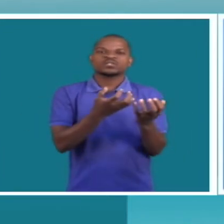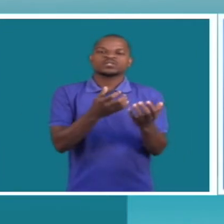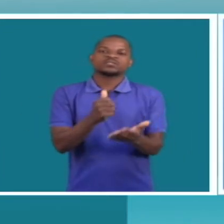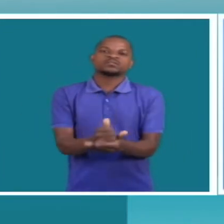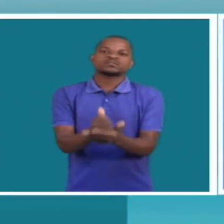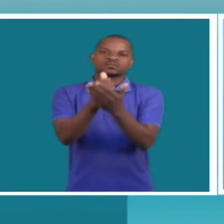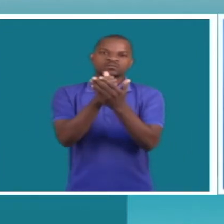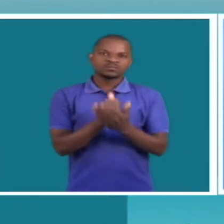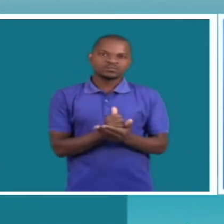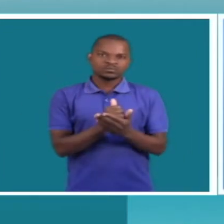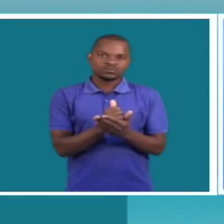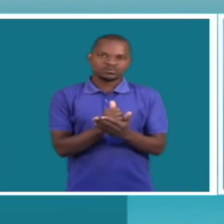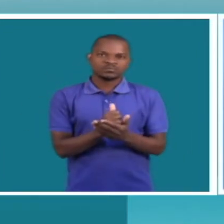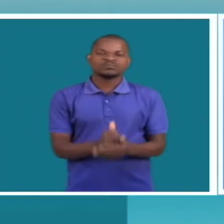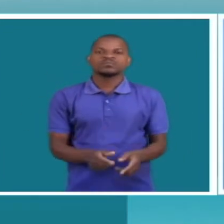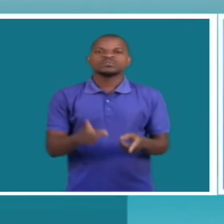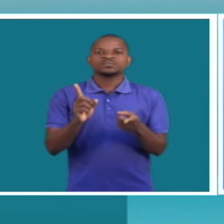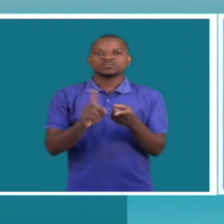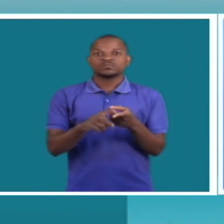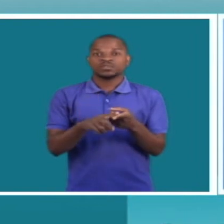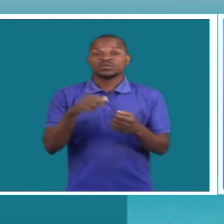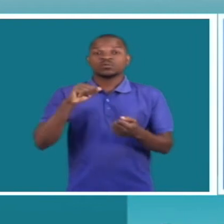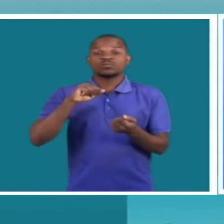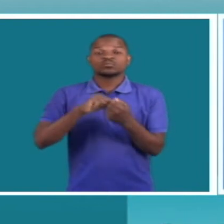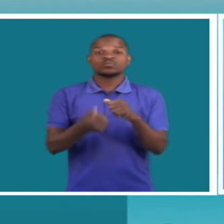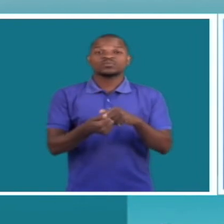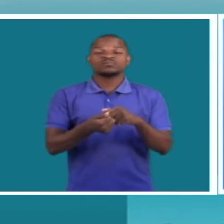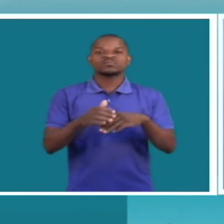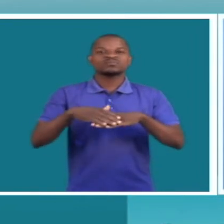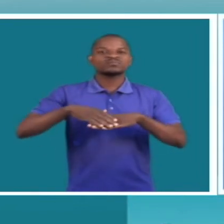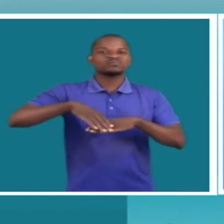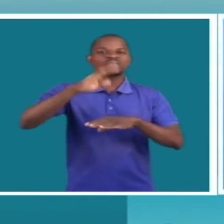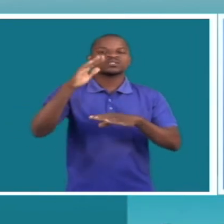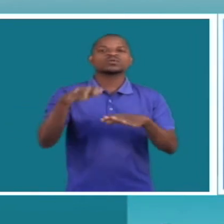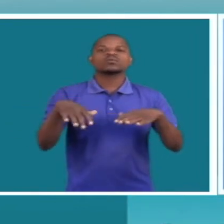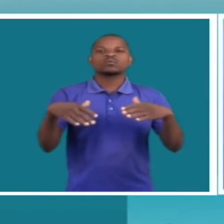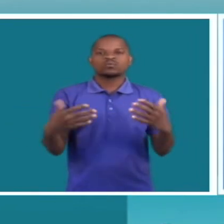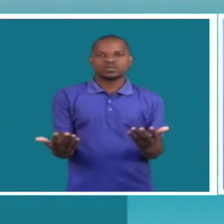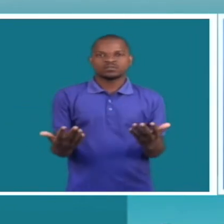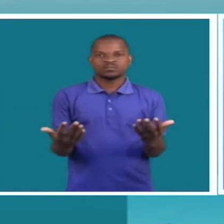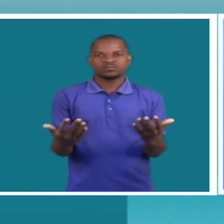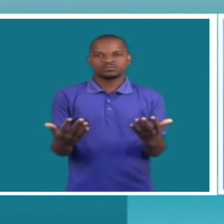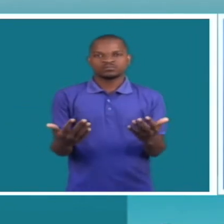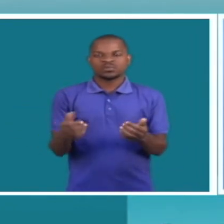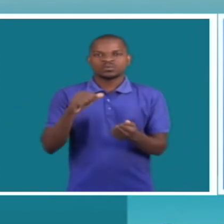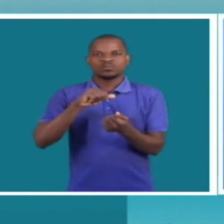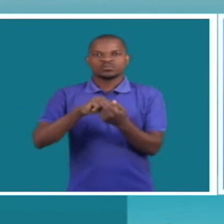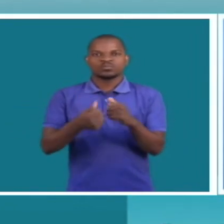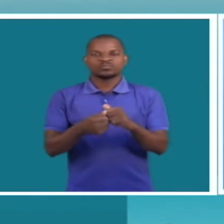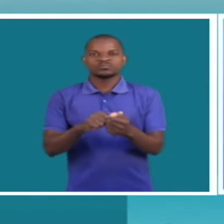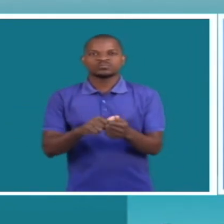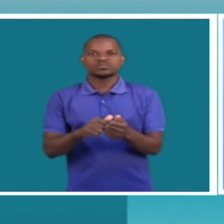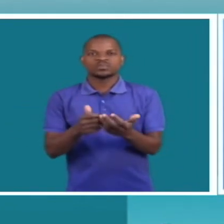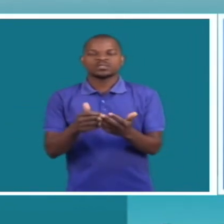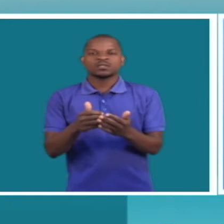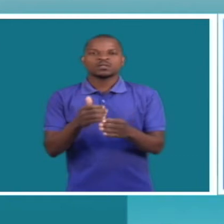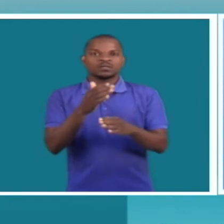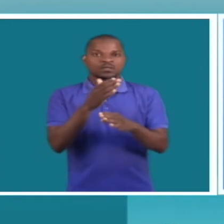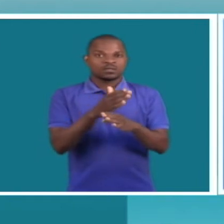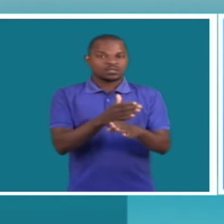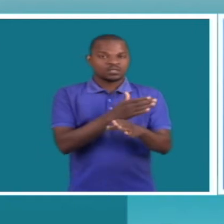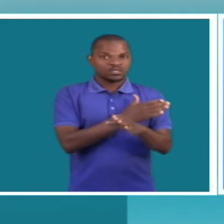depois do ciclone. Os problemas principais são depois do